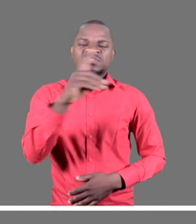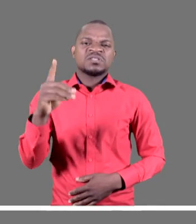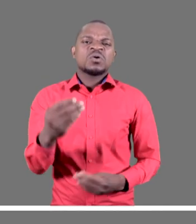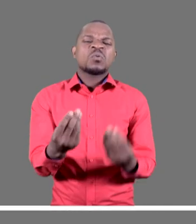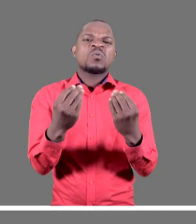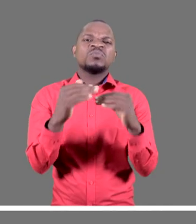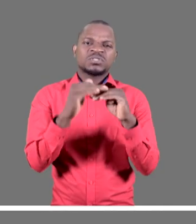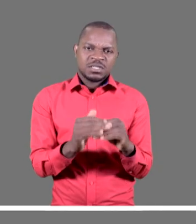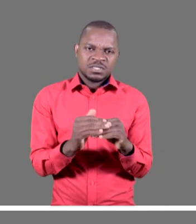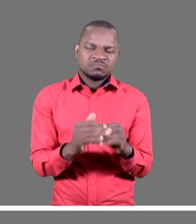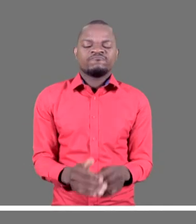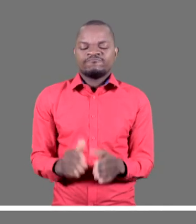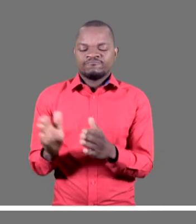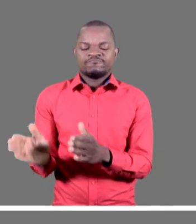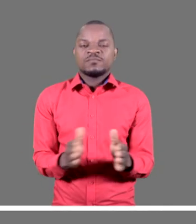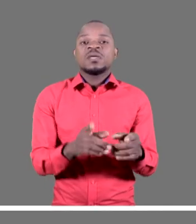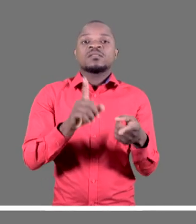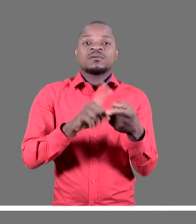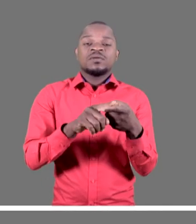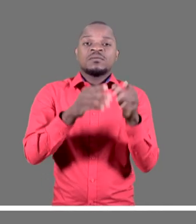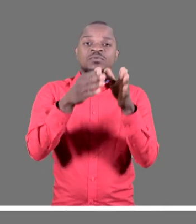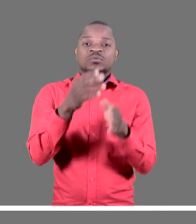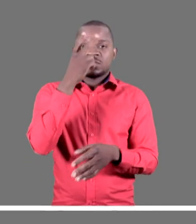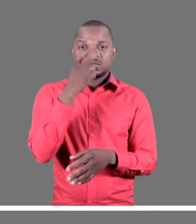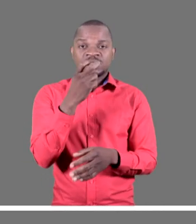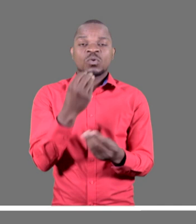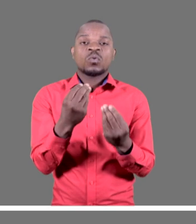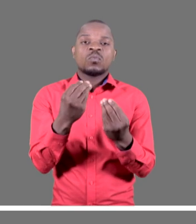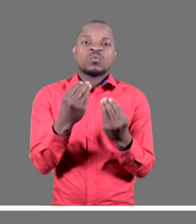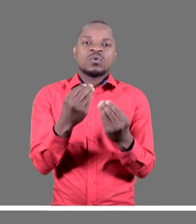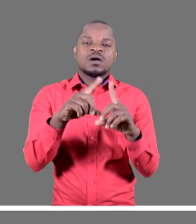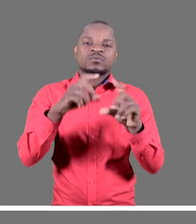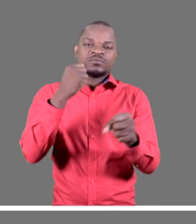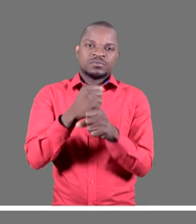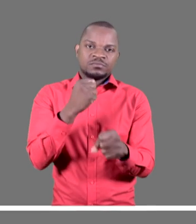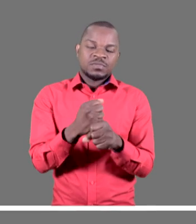e com deficiência visual, em particular neste período da pandemia?